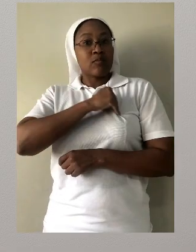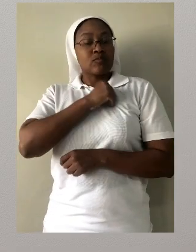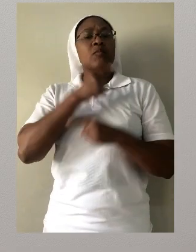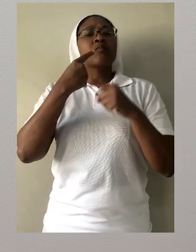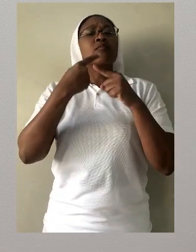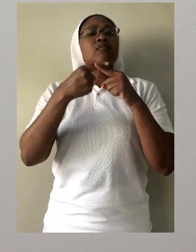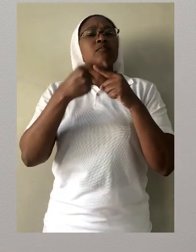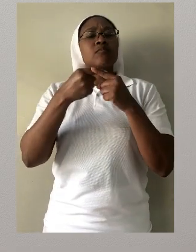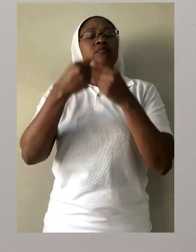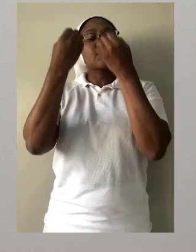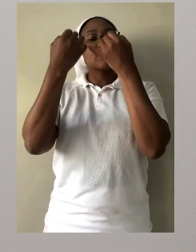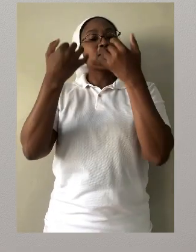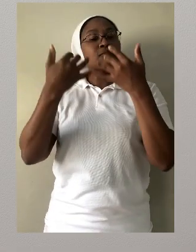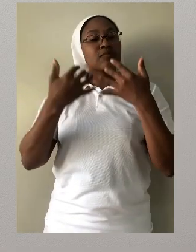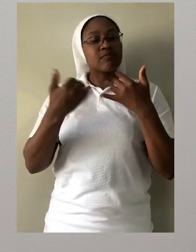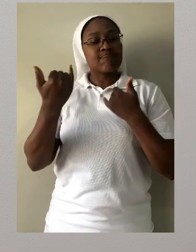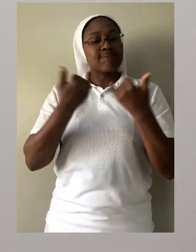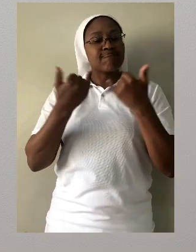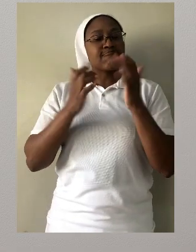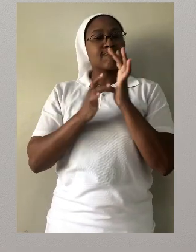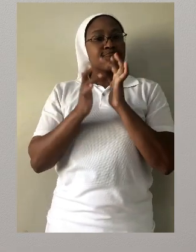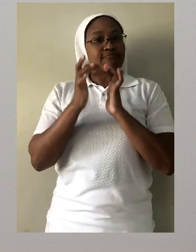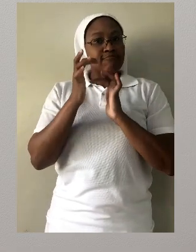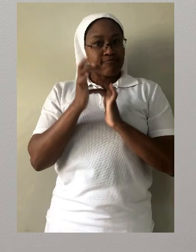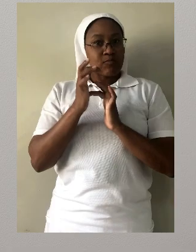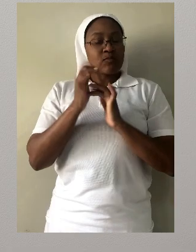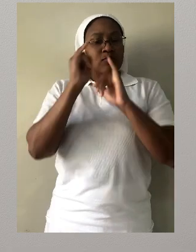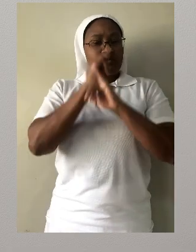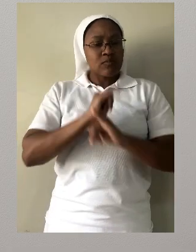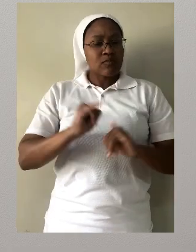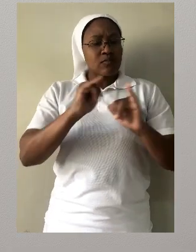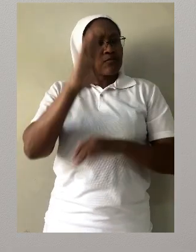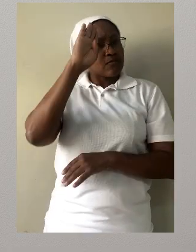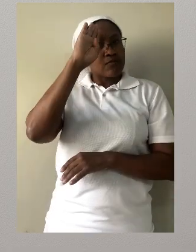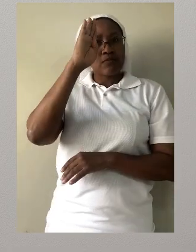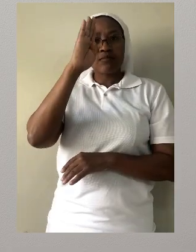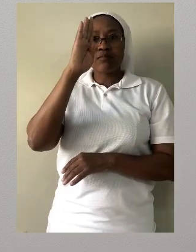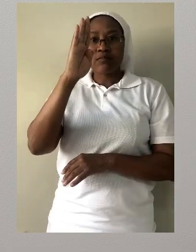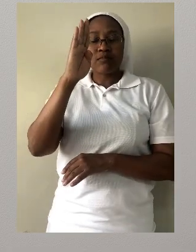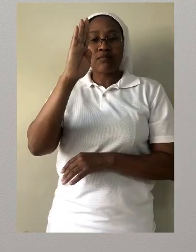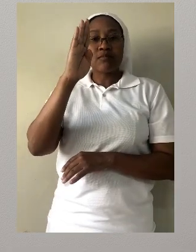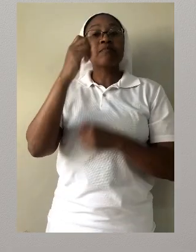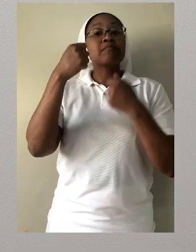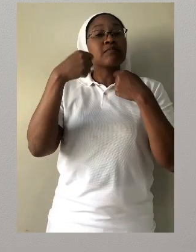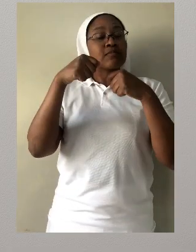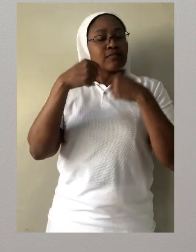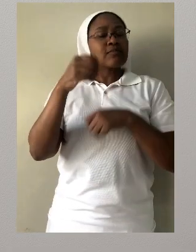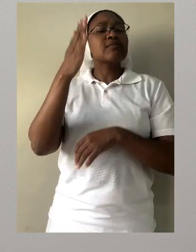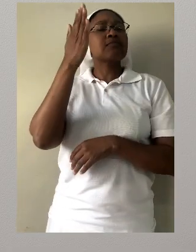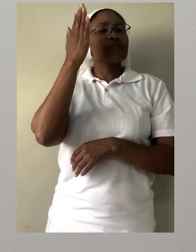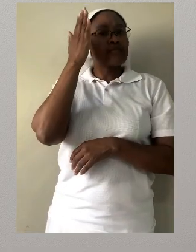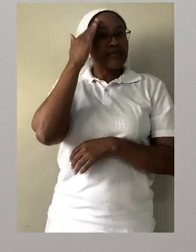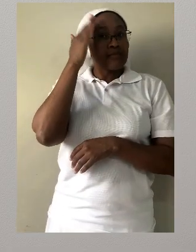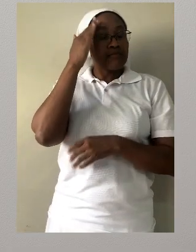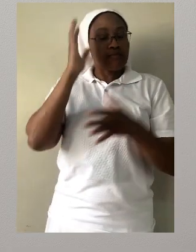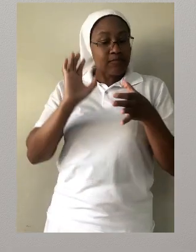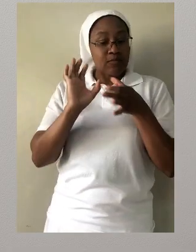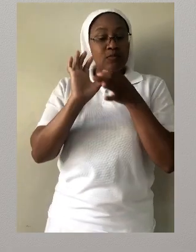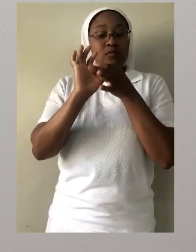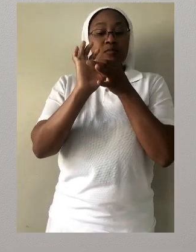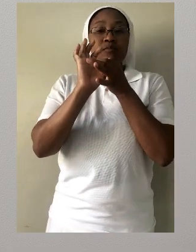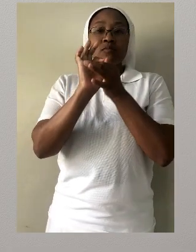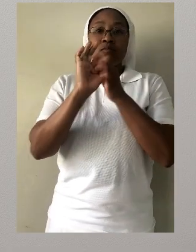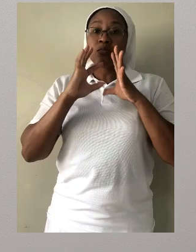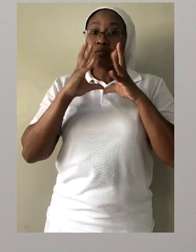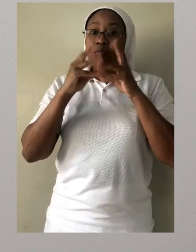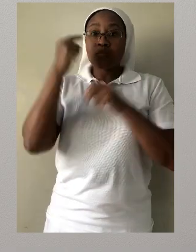João, porque eles nos falam de Jesus Cristo. Este anúncio fundamental precisa ser reconhecido,